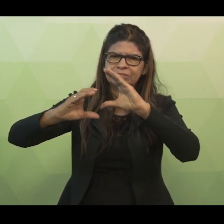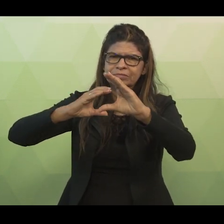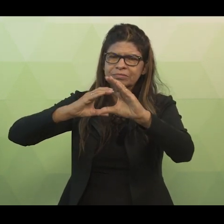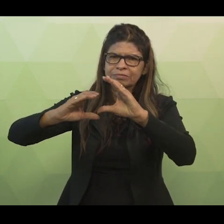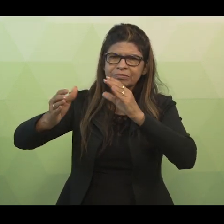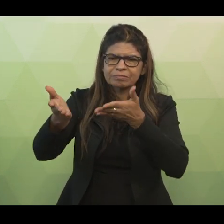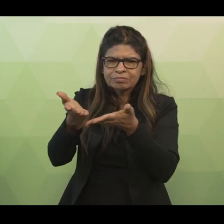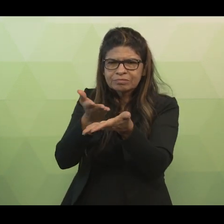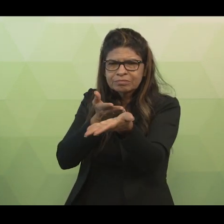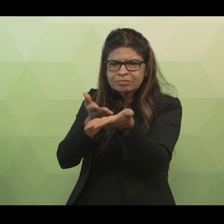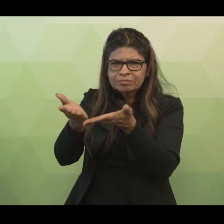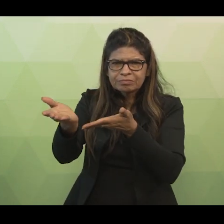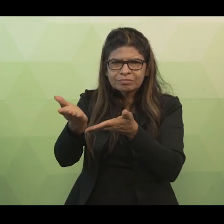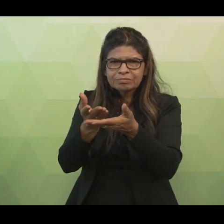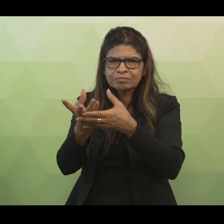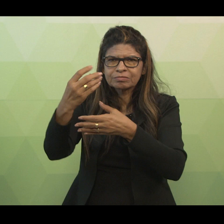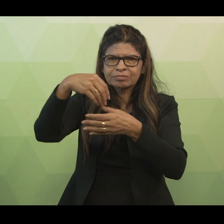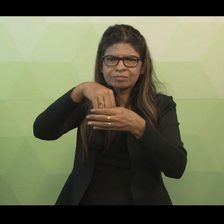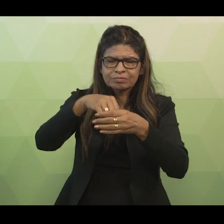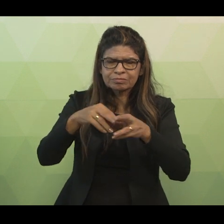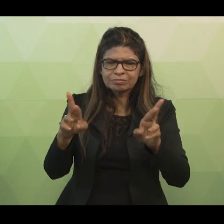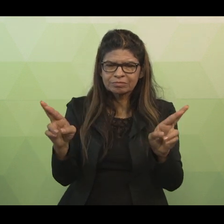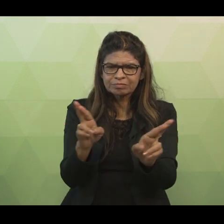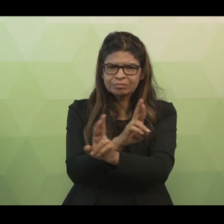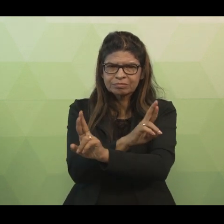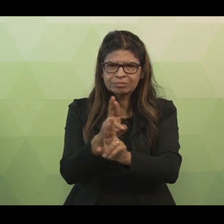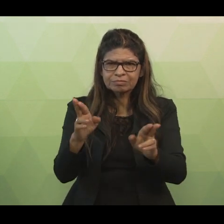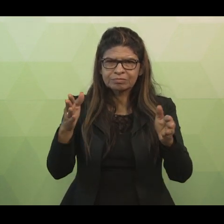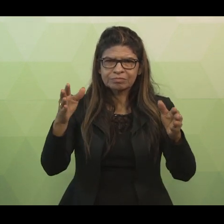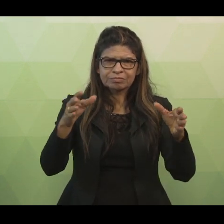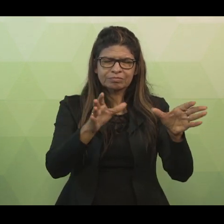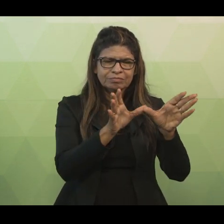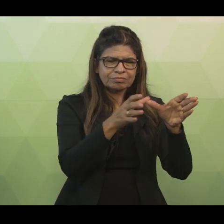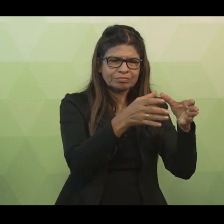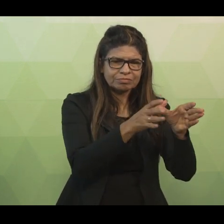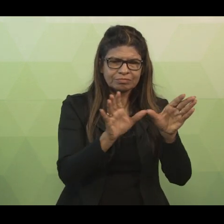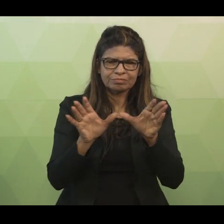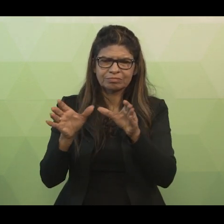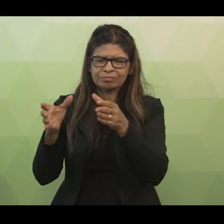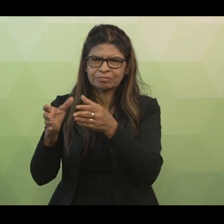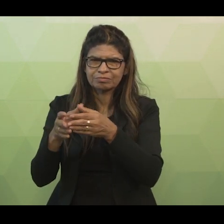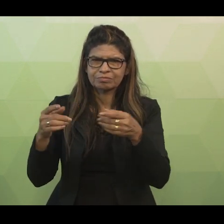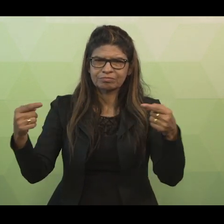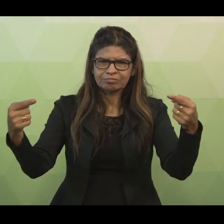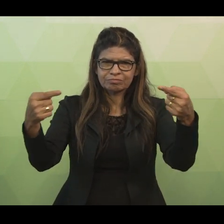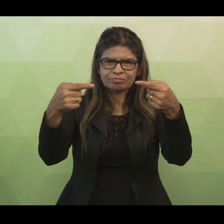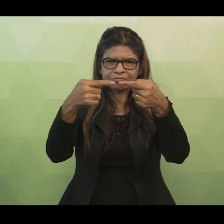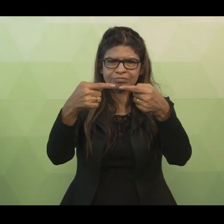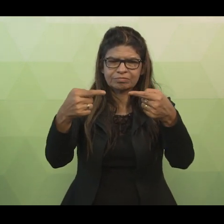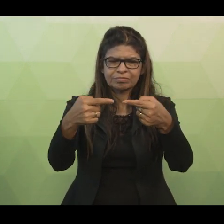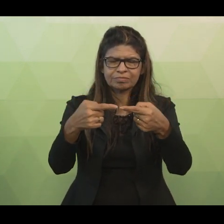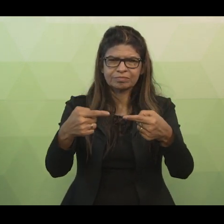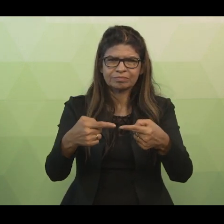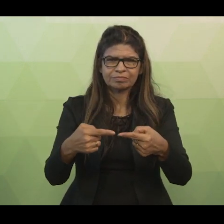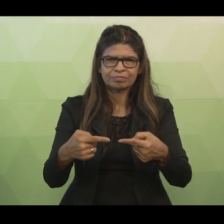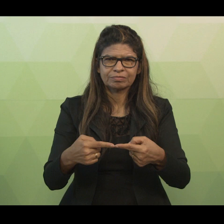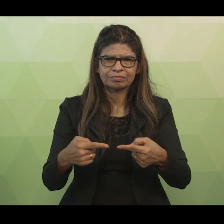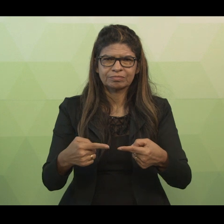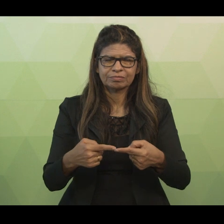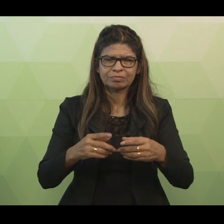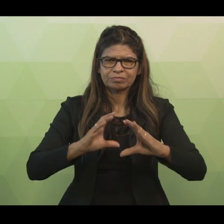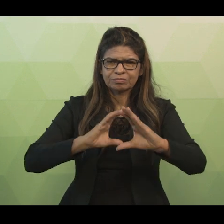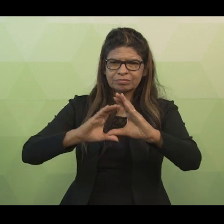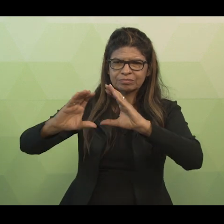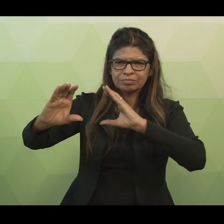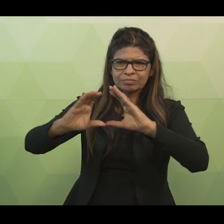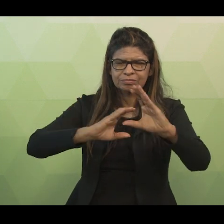possuir informações que serão muito úteis para o desenvolvimento do sistema, como controle financeiro e registro de produtos,